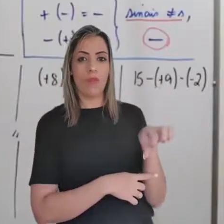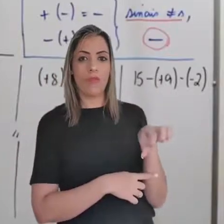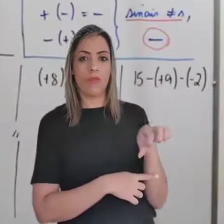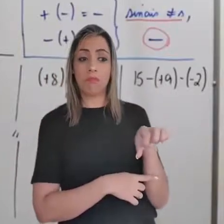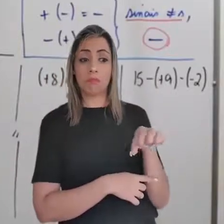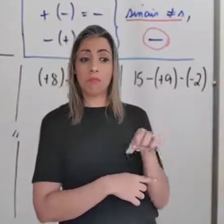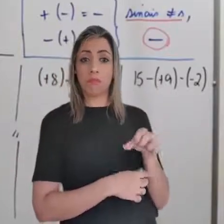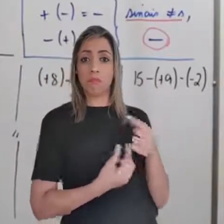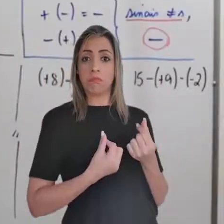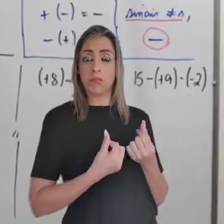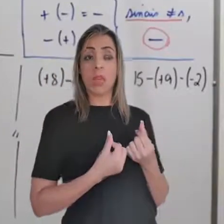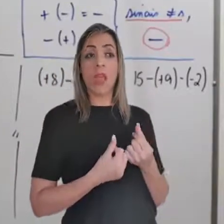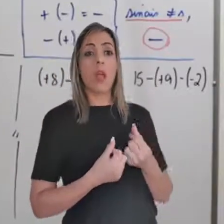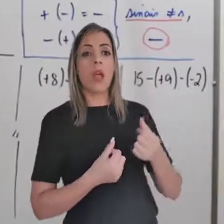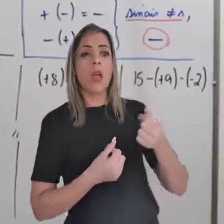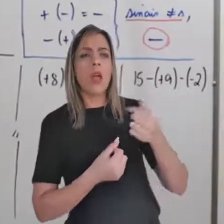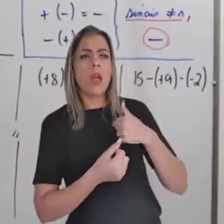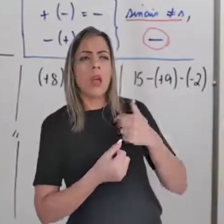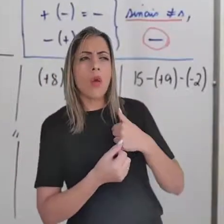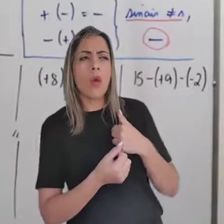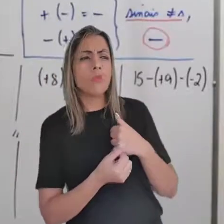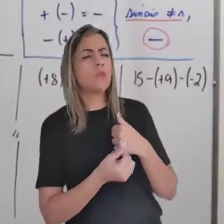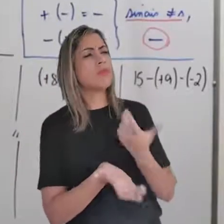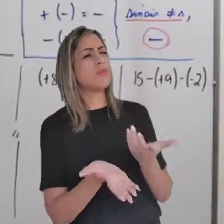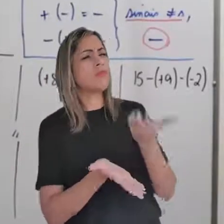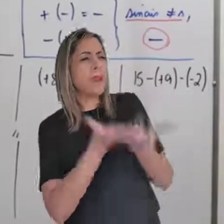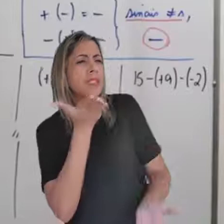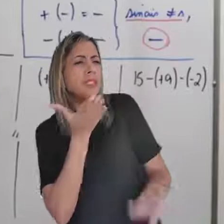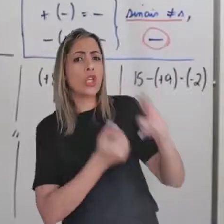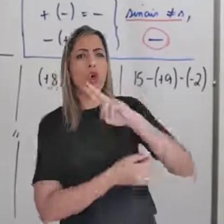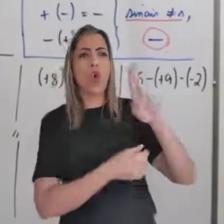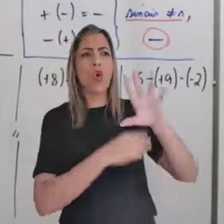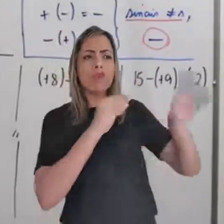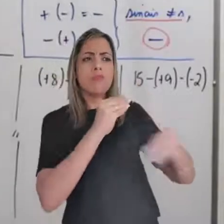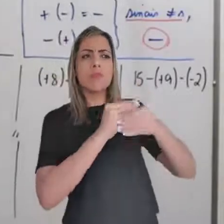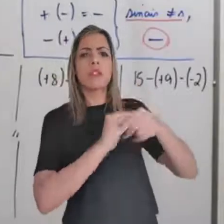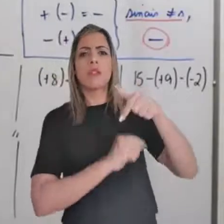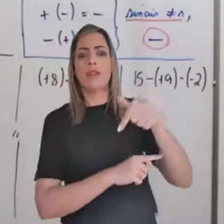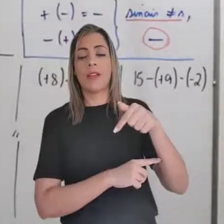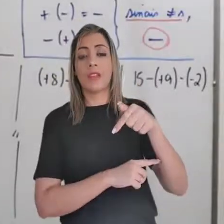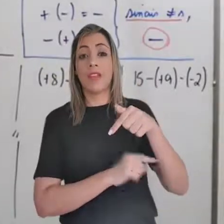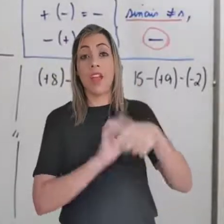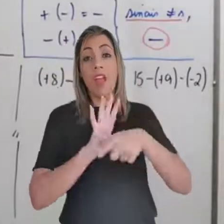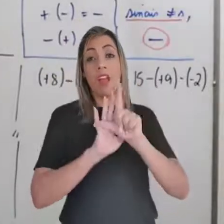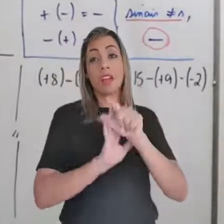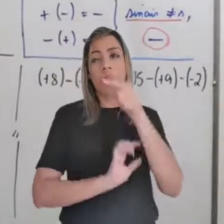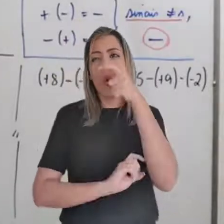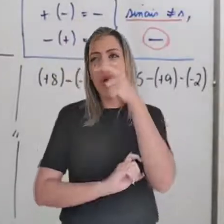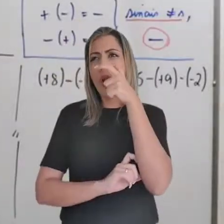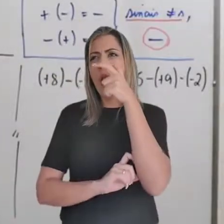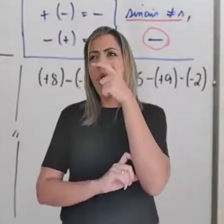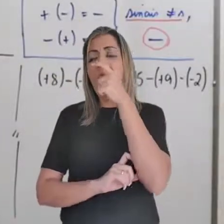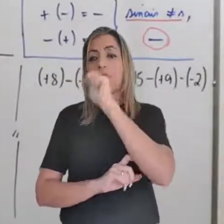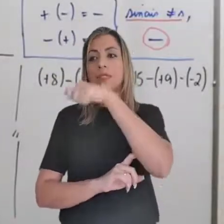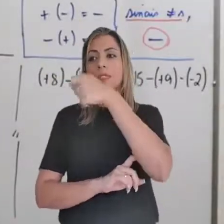9, gastei 7 ou ganhei 7? Antes de fazer esse raciocínio, você tem que olhar para esses